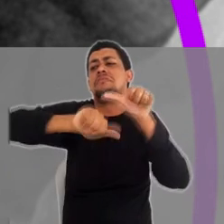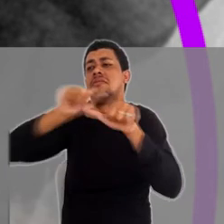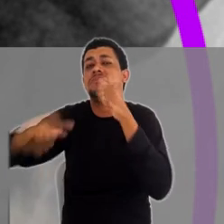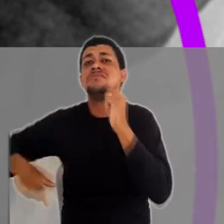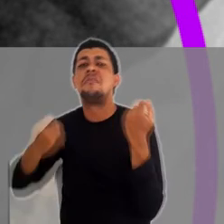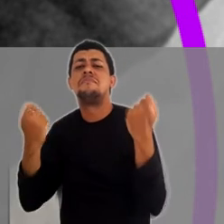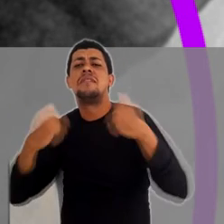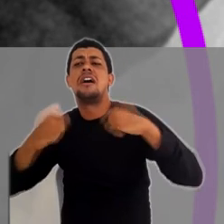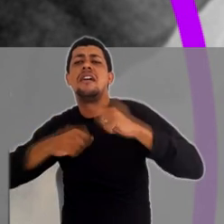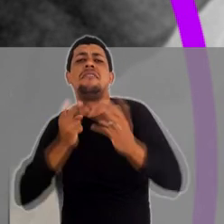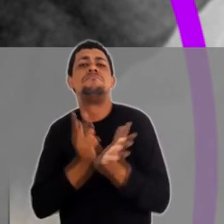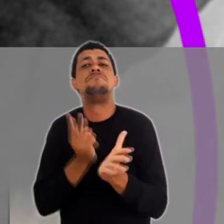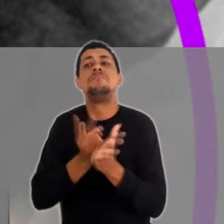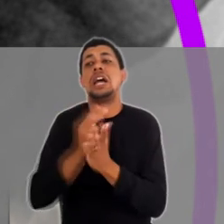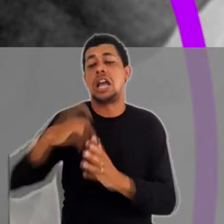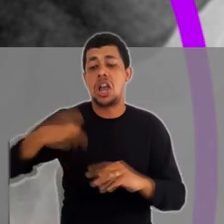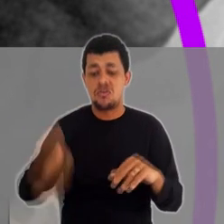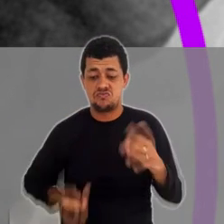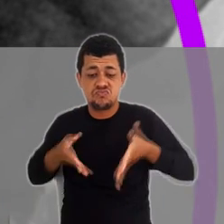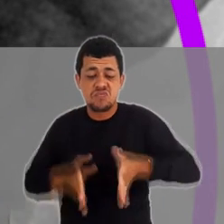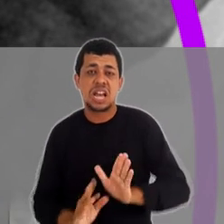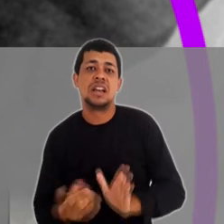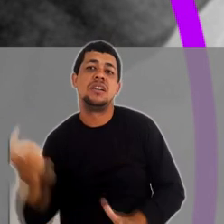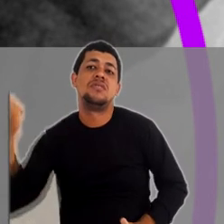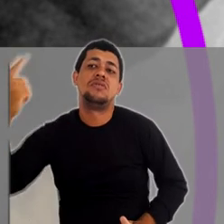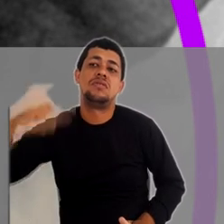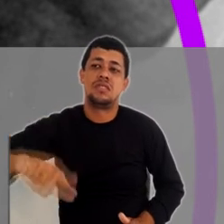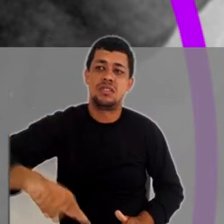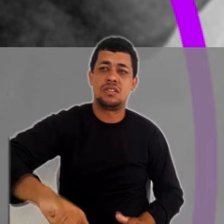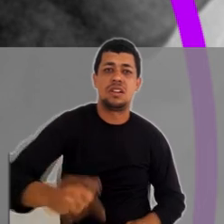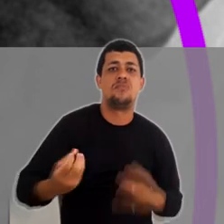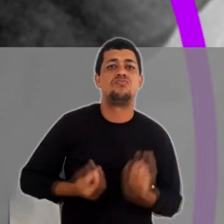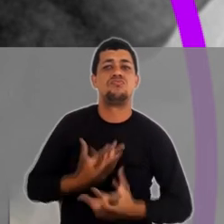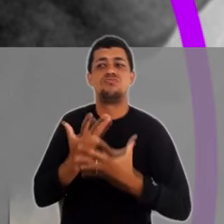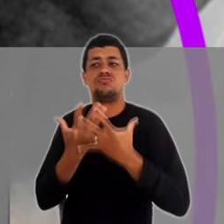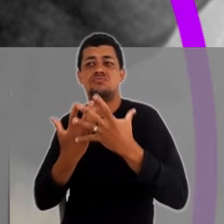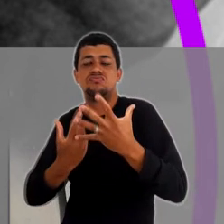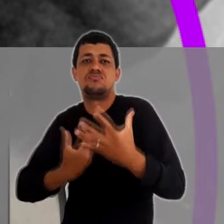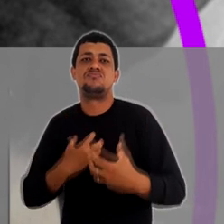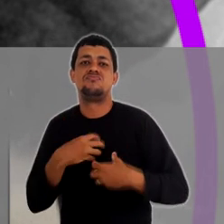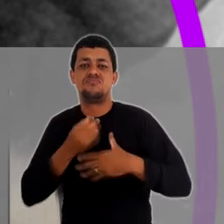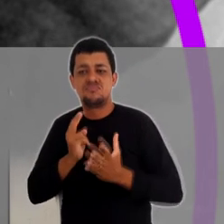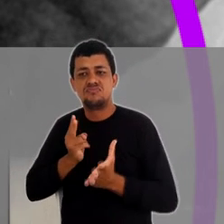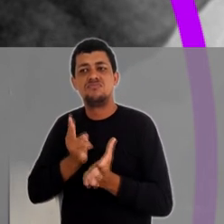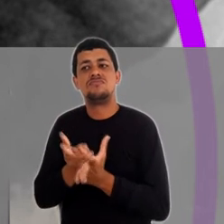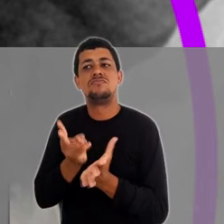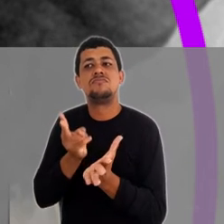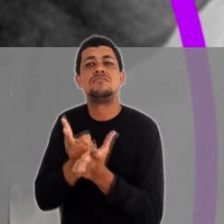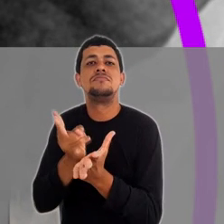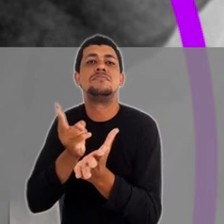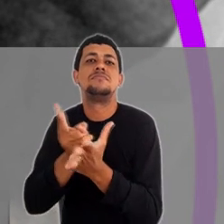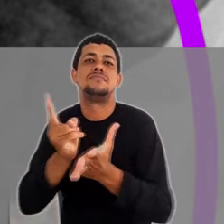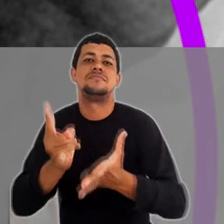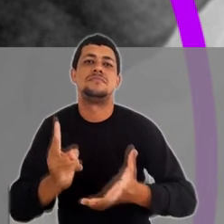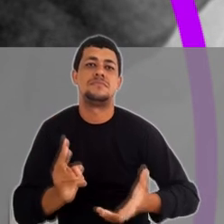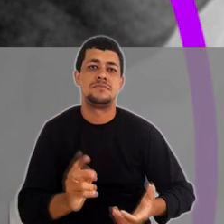for preciso. Eu quero nascer de novo, despertando eu sigo.